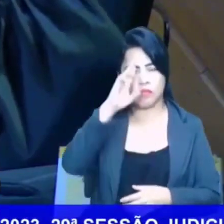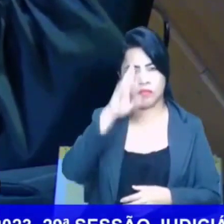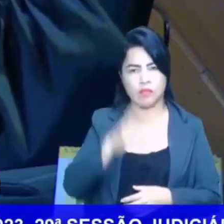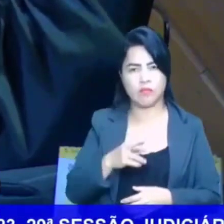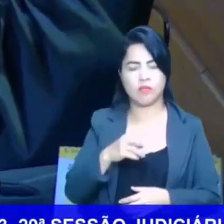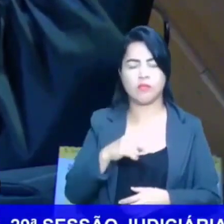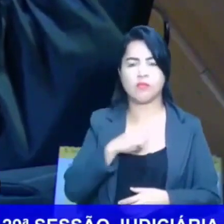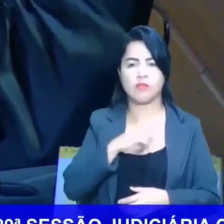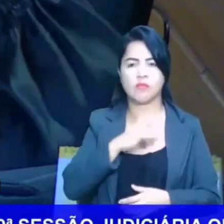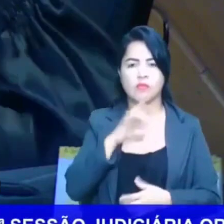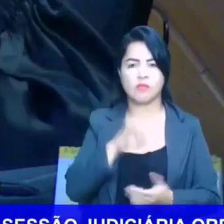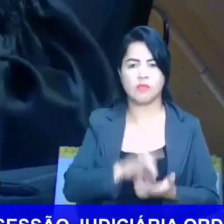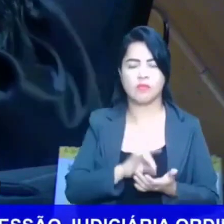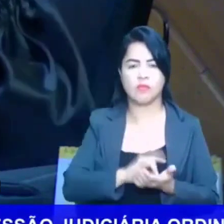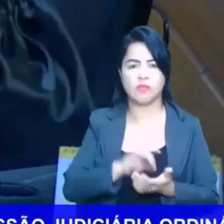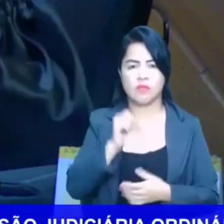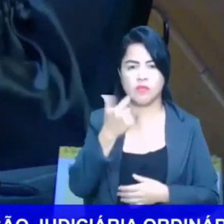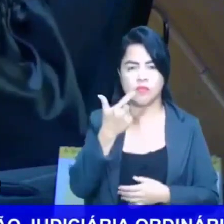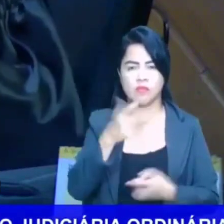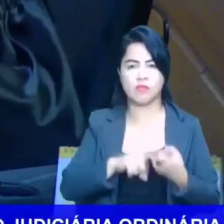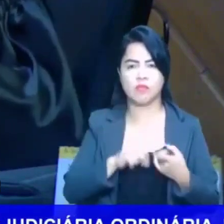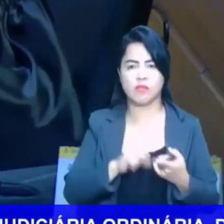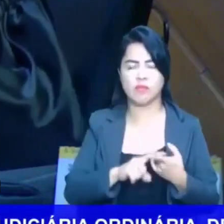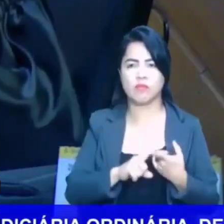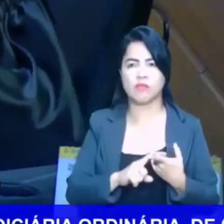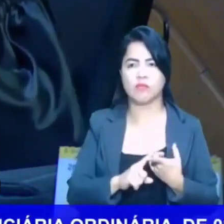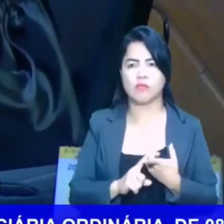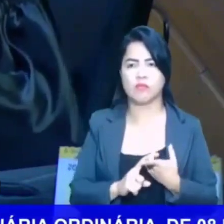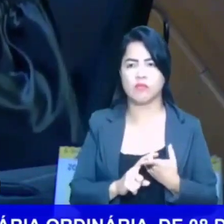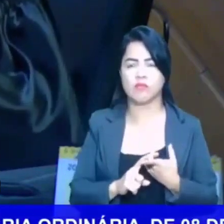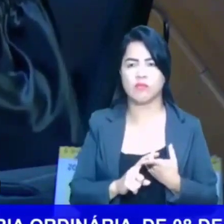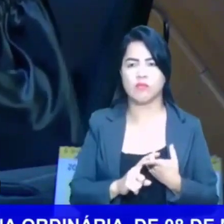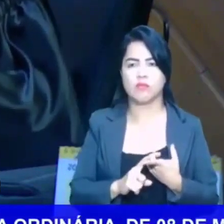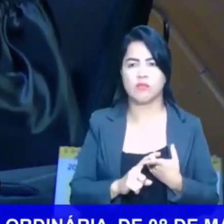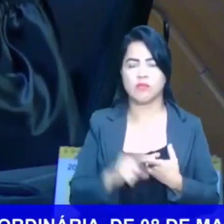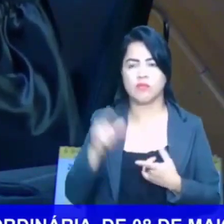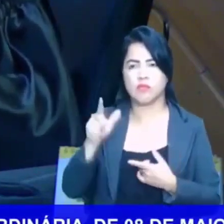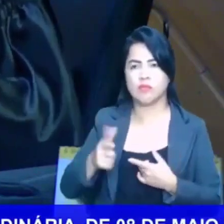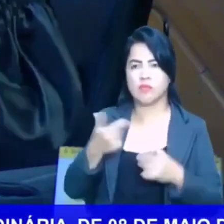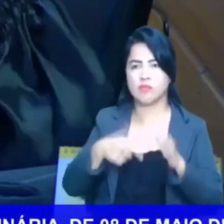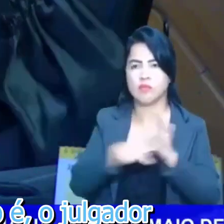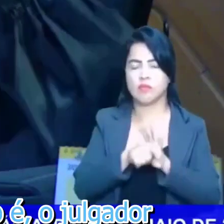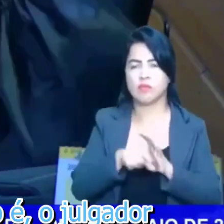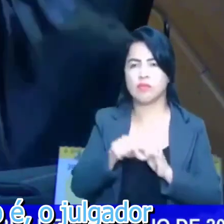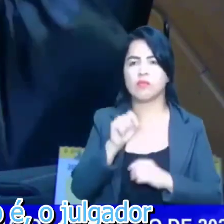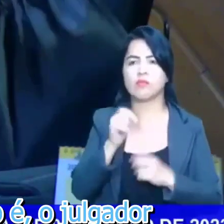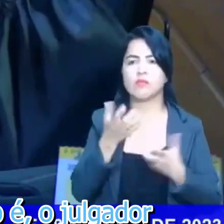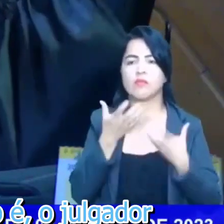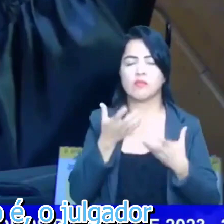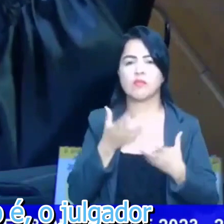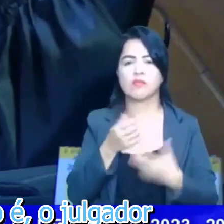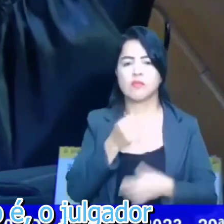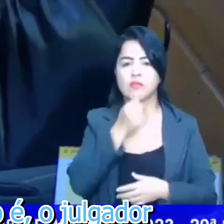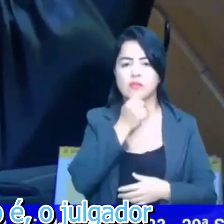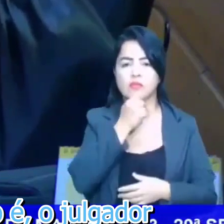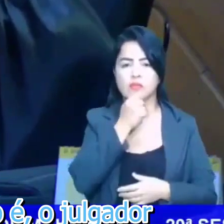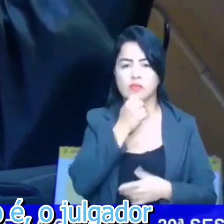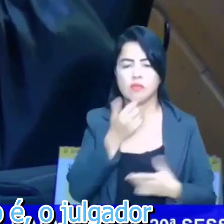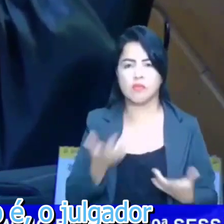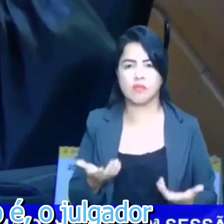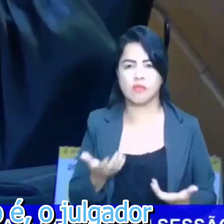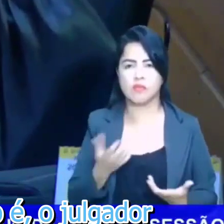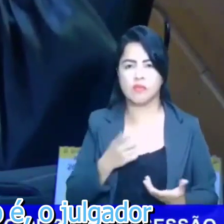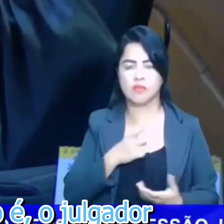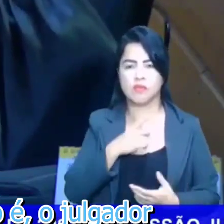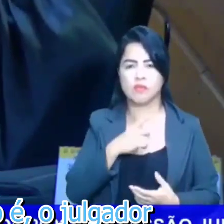que realmente é muito clara também, o legislador, o que ele quis foi exatamente impedir que, ainda que de forma indireta, não